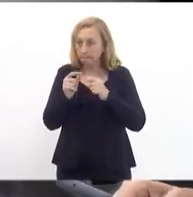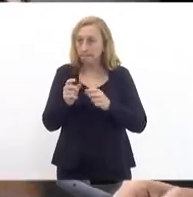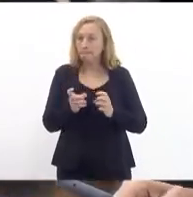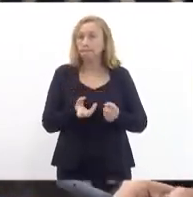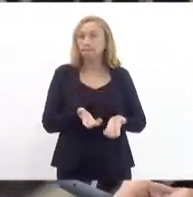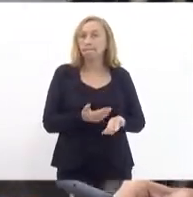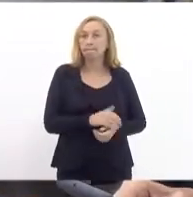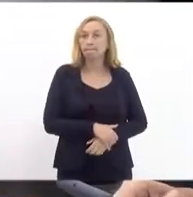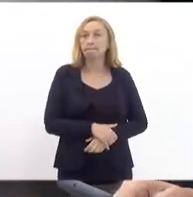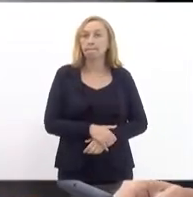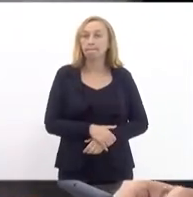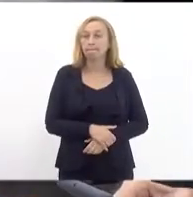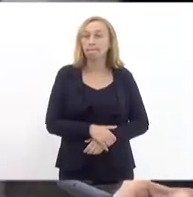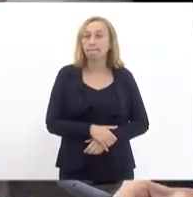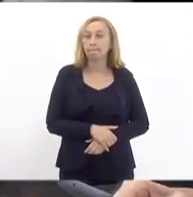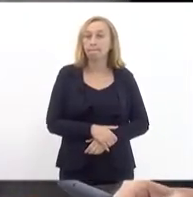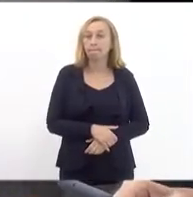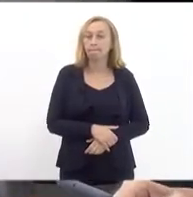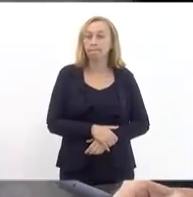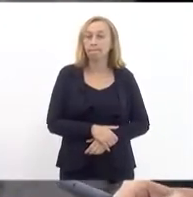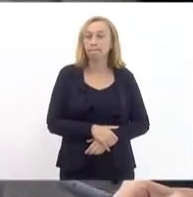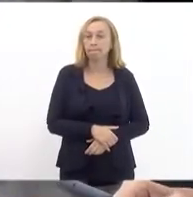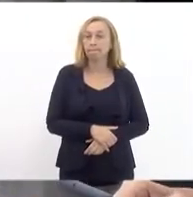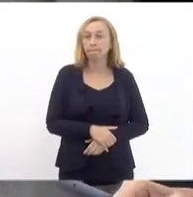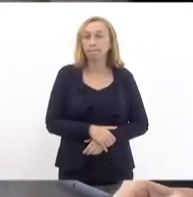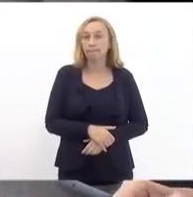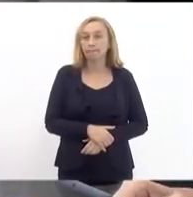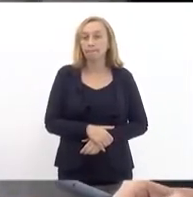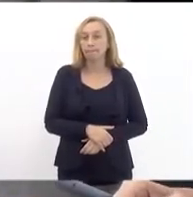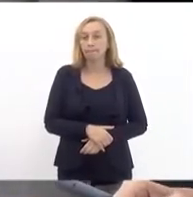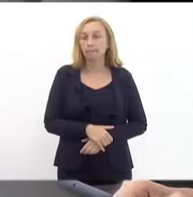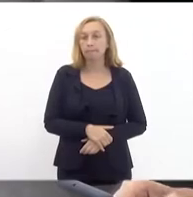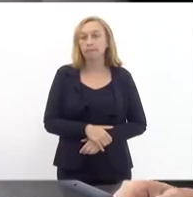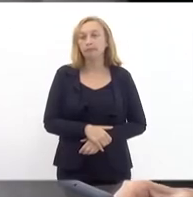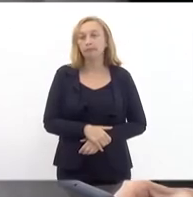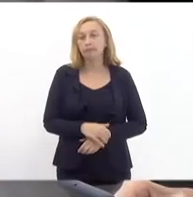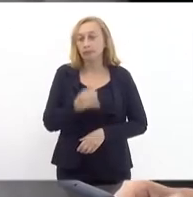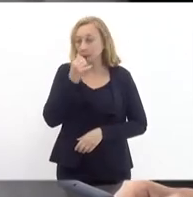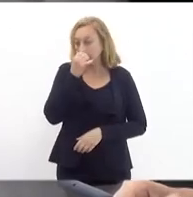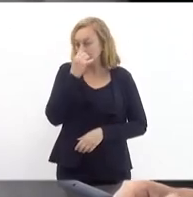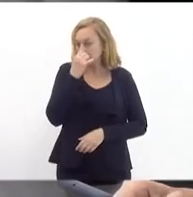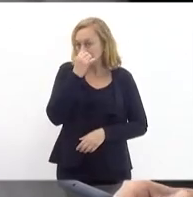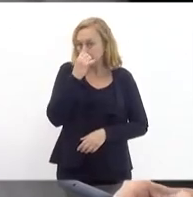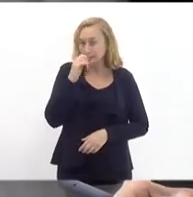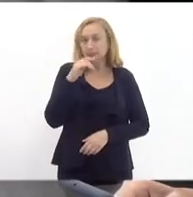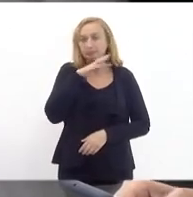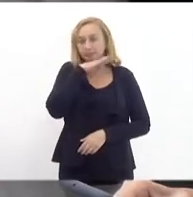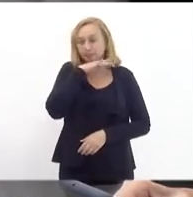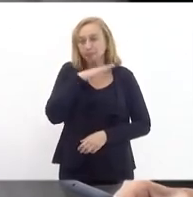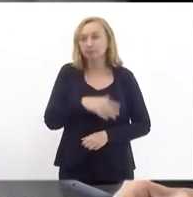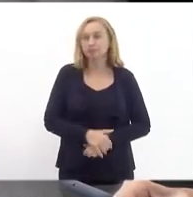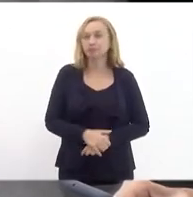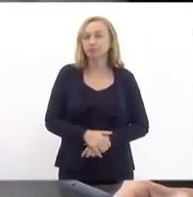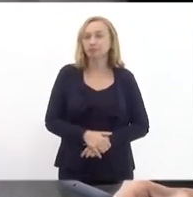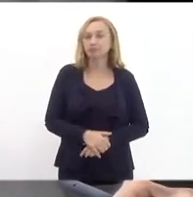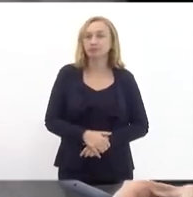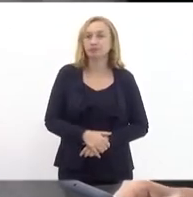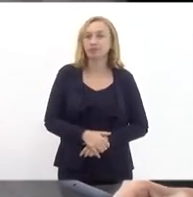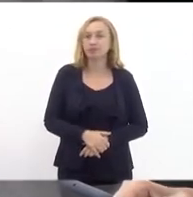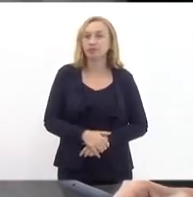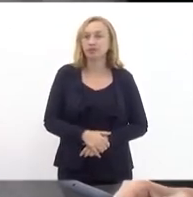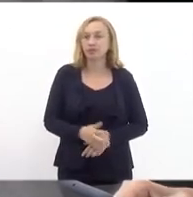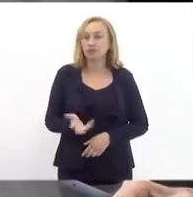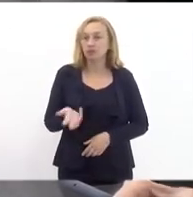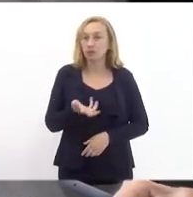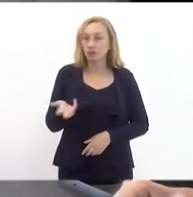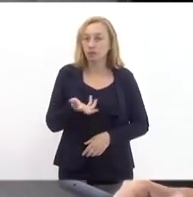permanente não está nada boa, que os dormentes estão precários, né? Tanto é que as velocidades têm